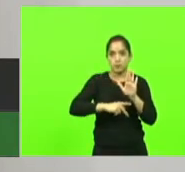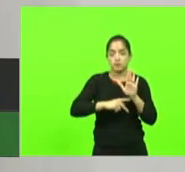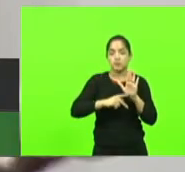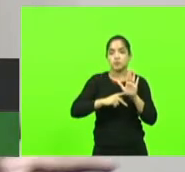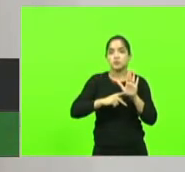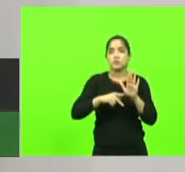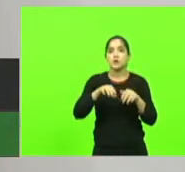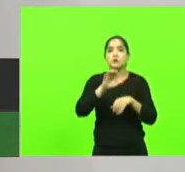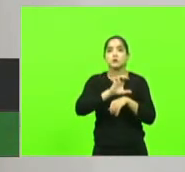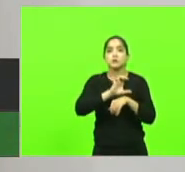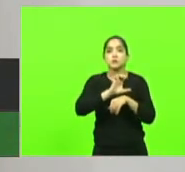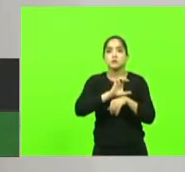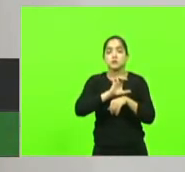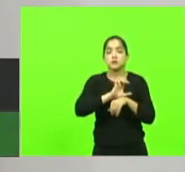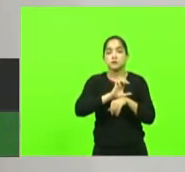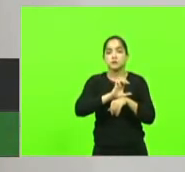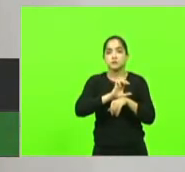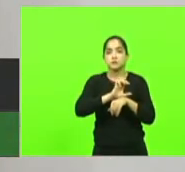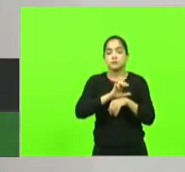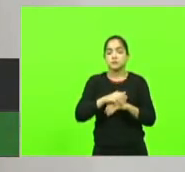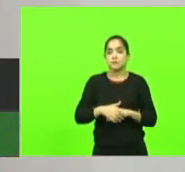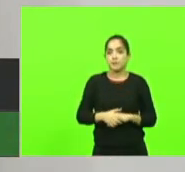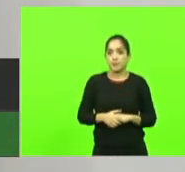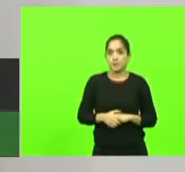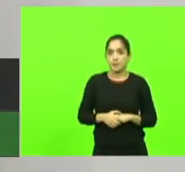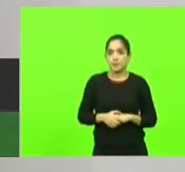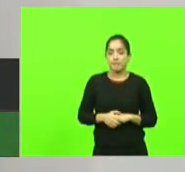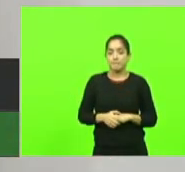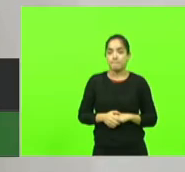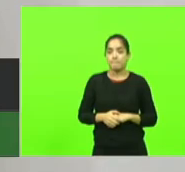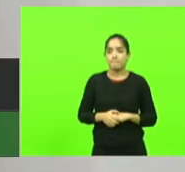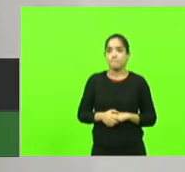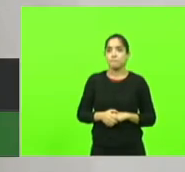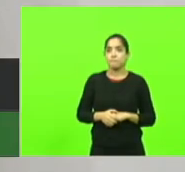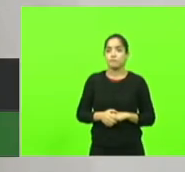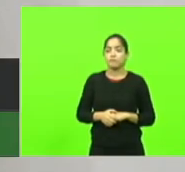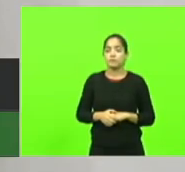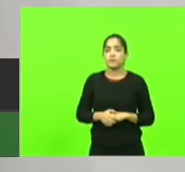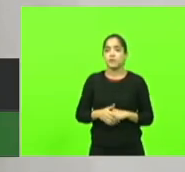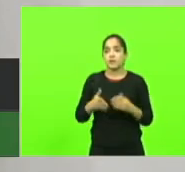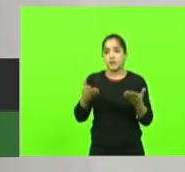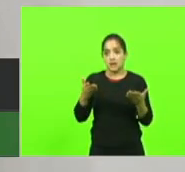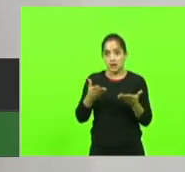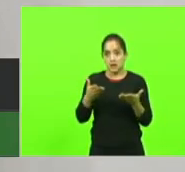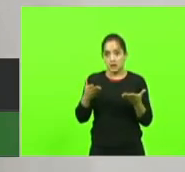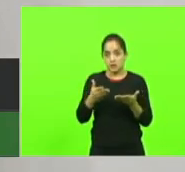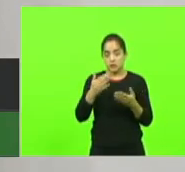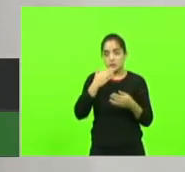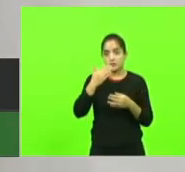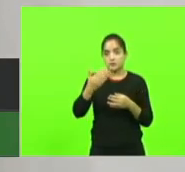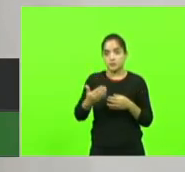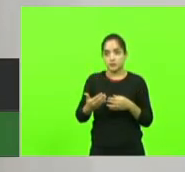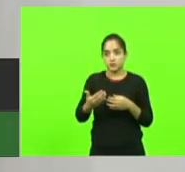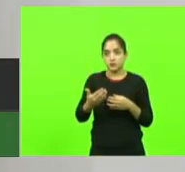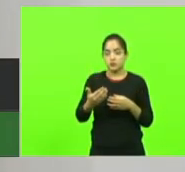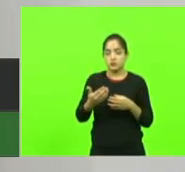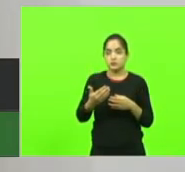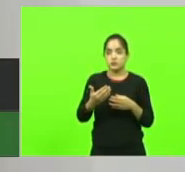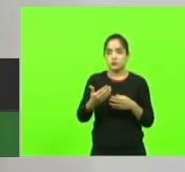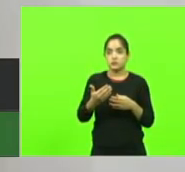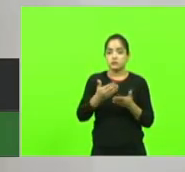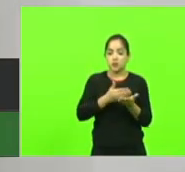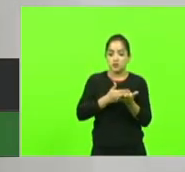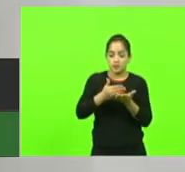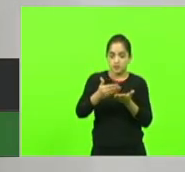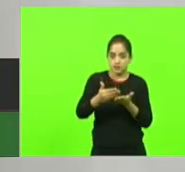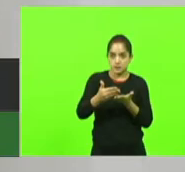Estado aquele referido imóvel. E agora esse pedido, que é uma iniciativa